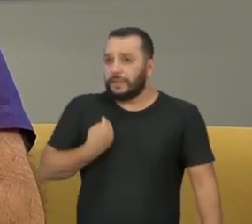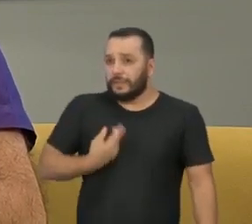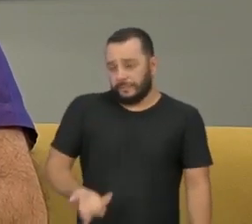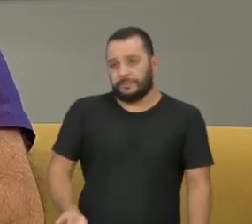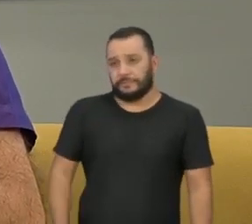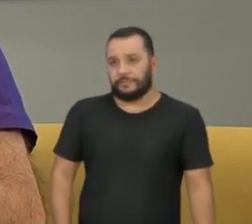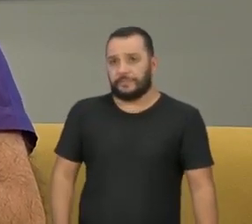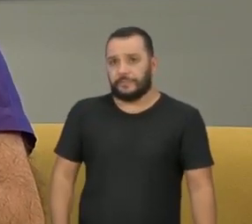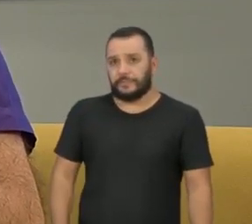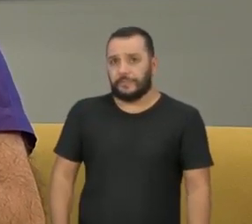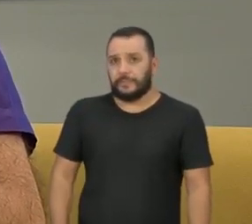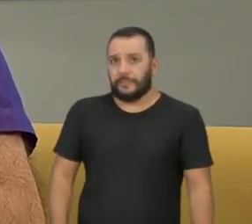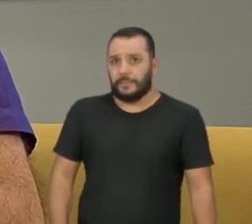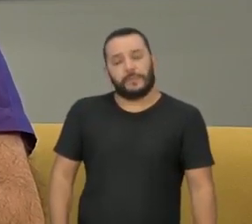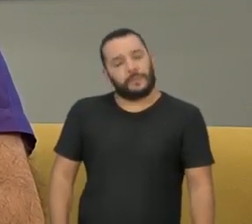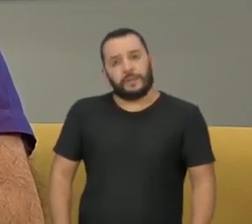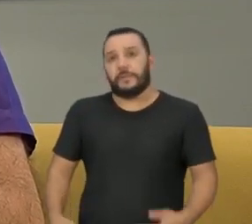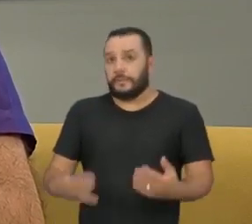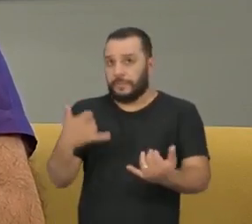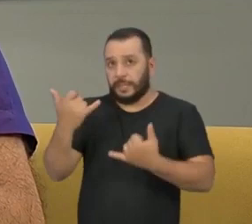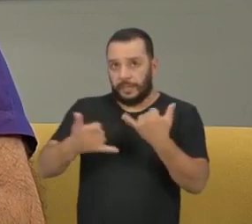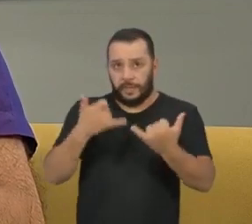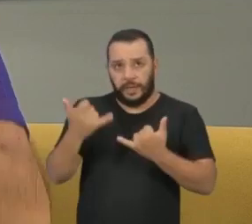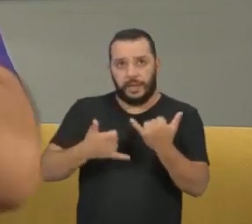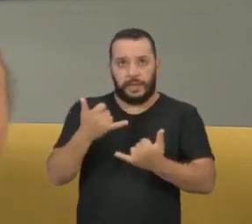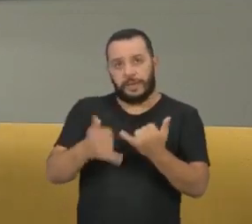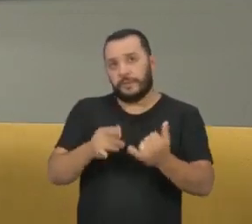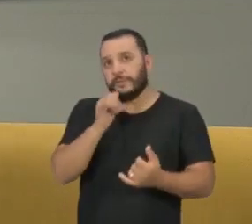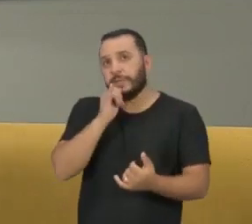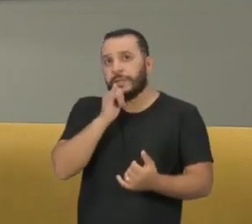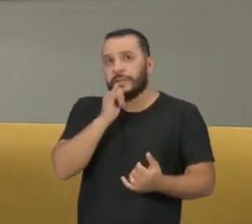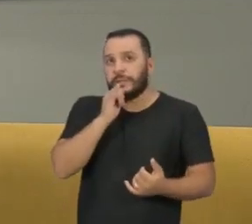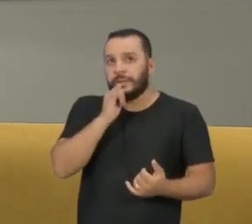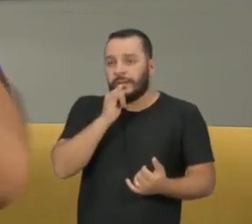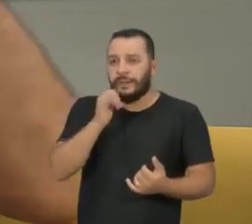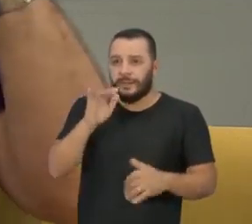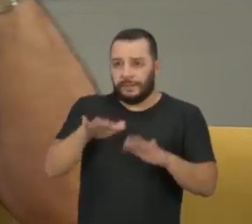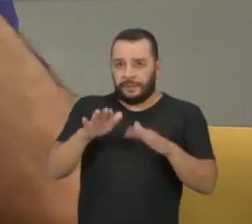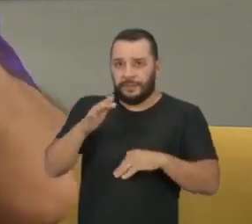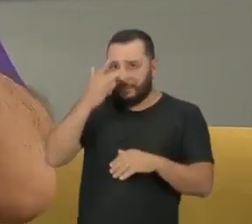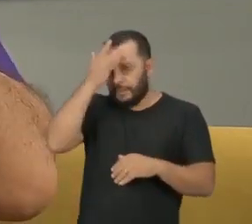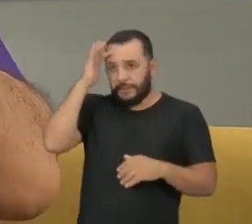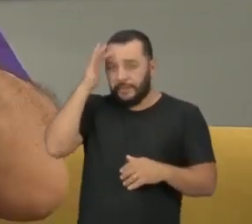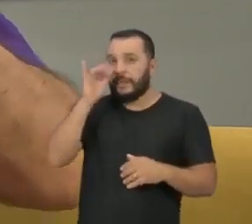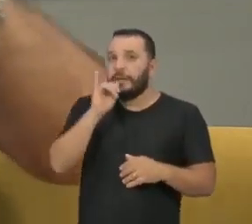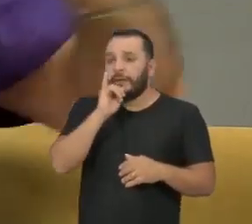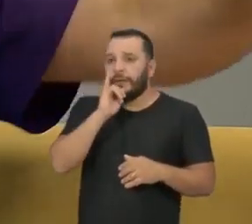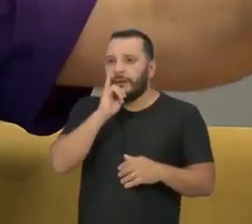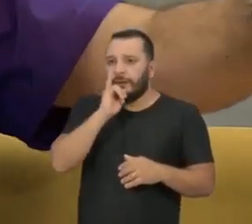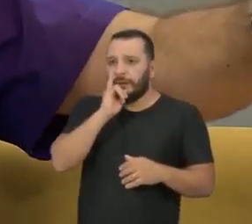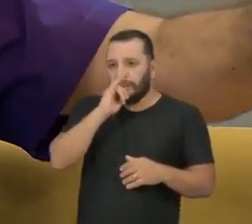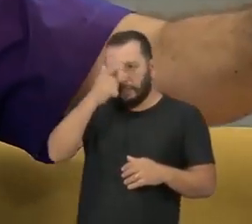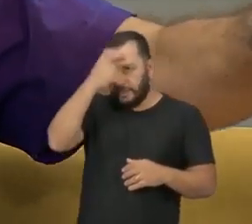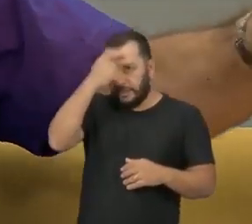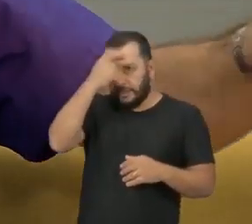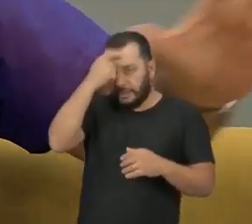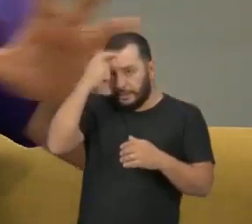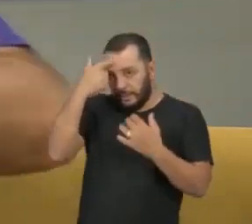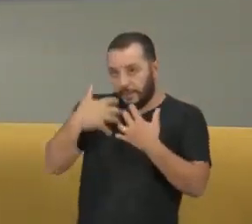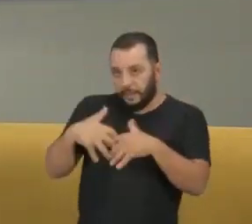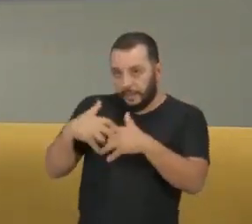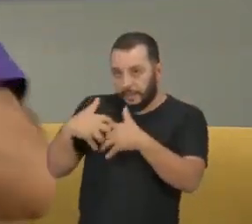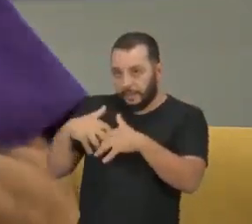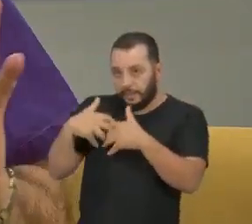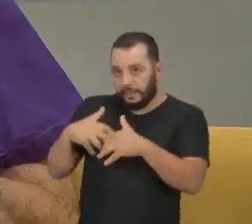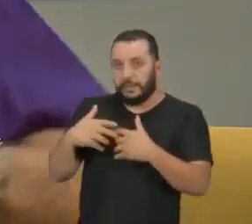fantasia, né? Quer dizer, nada menos brincalhão do que aquela pessoa que se entende uma cabeça, né? É uma cabeça pensante e o corpo ele